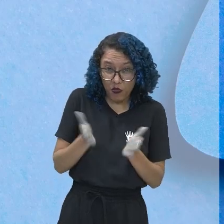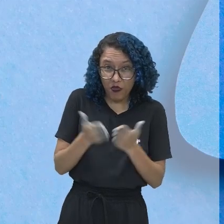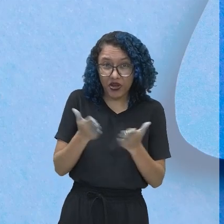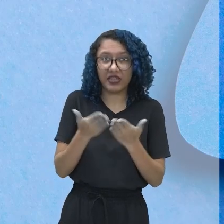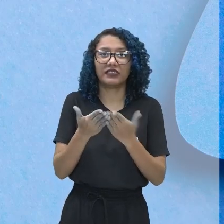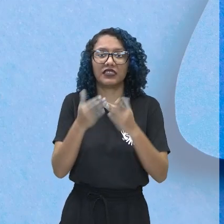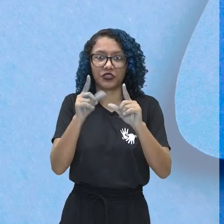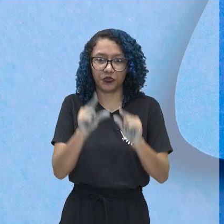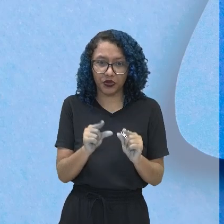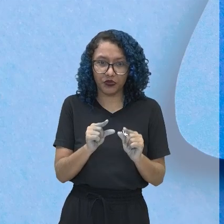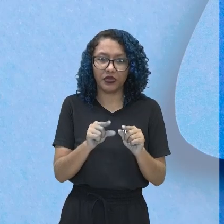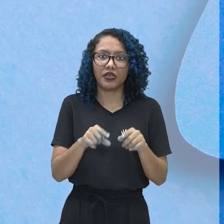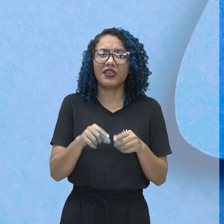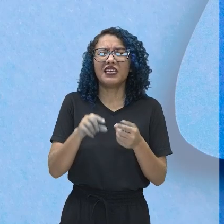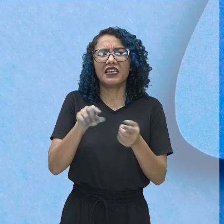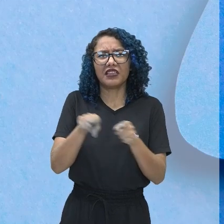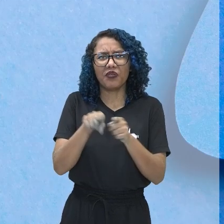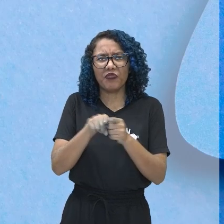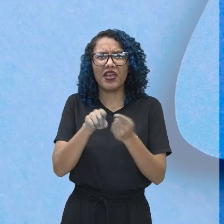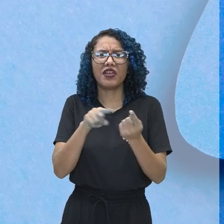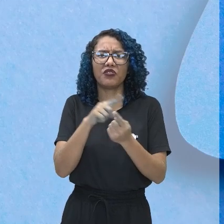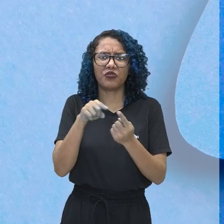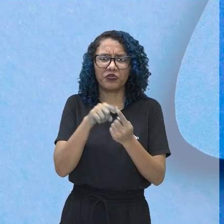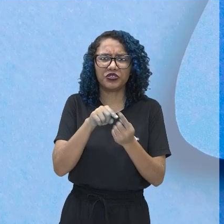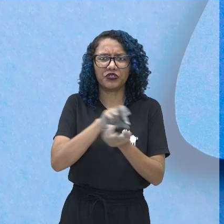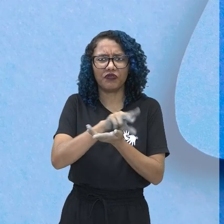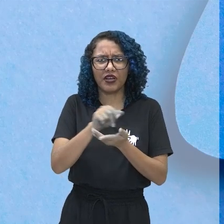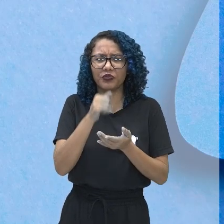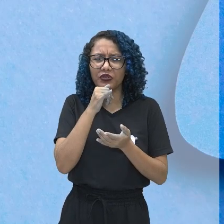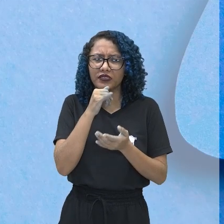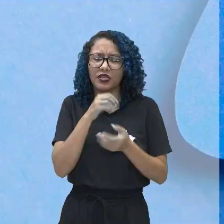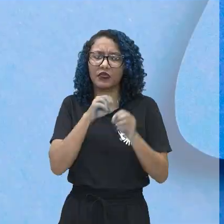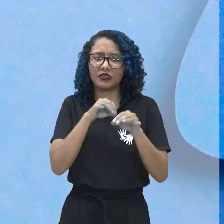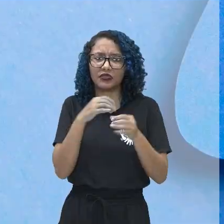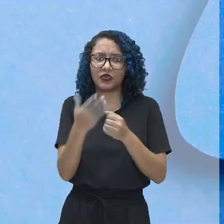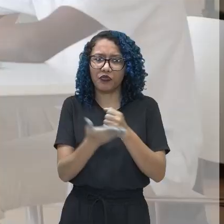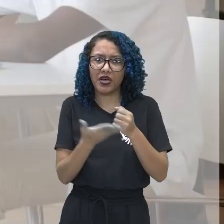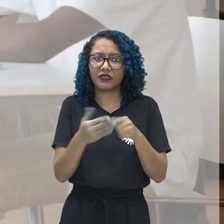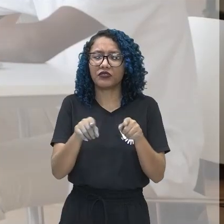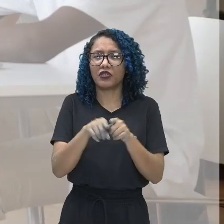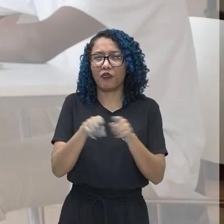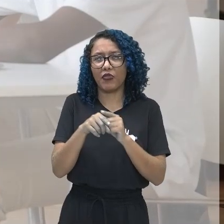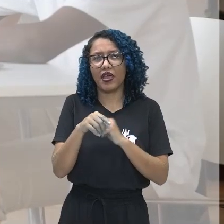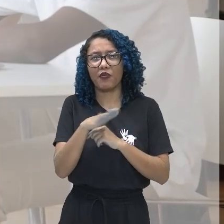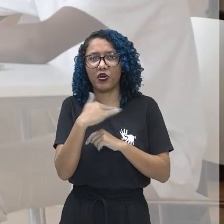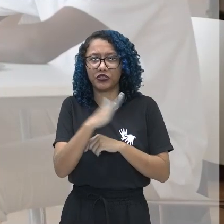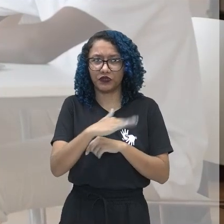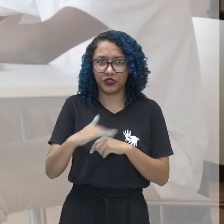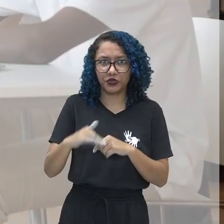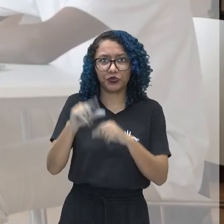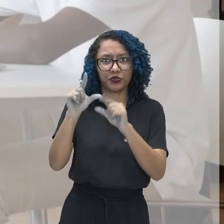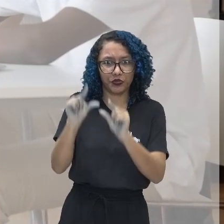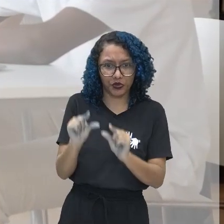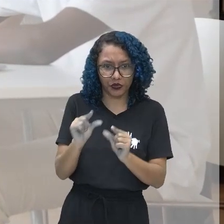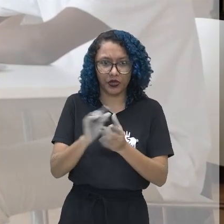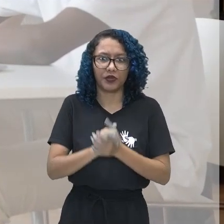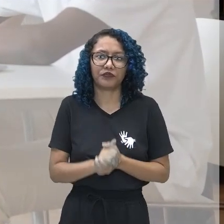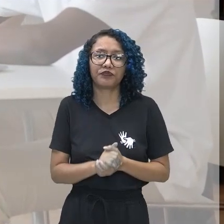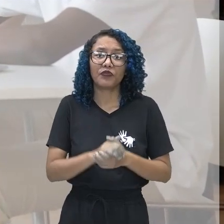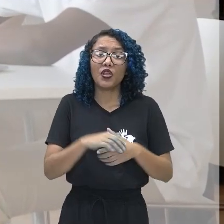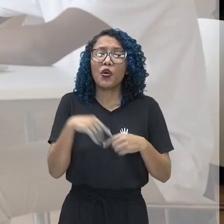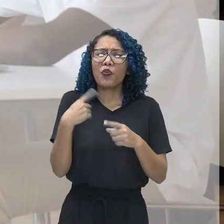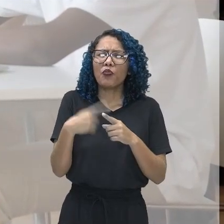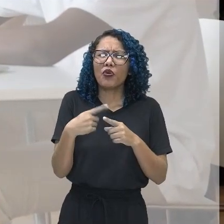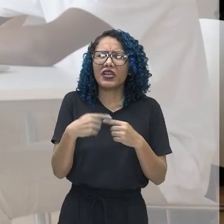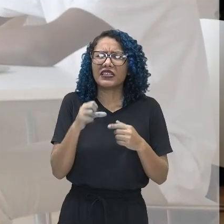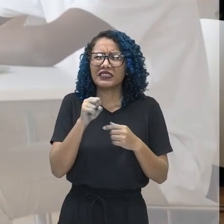a universalização do ensino básico e a redução da mortalidade infantil. E sabe por quê? Quando estabelecemos